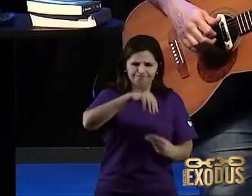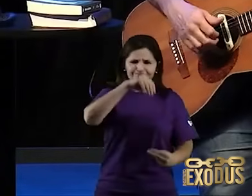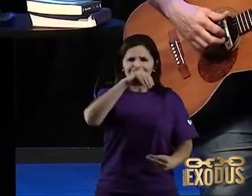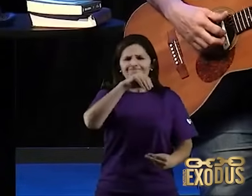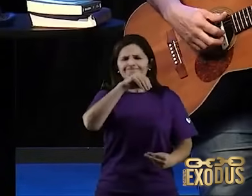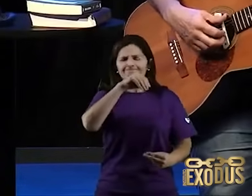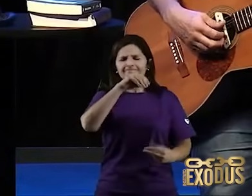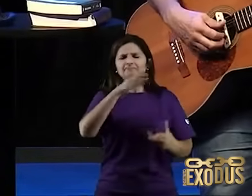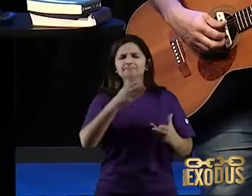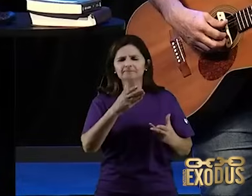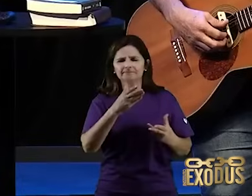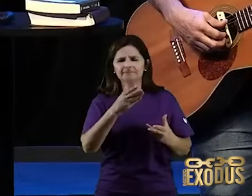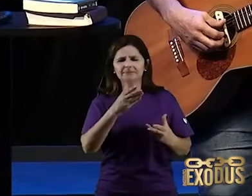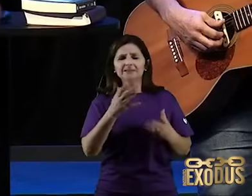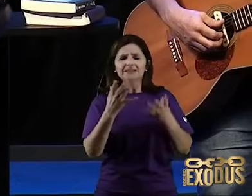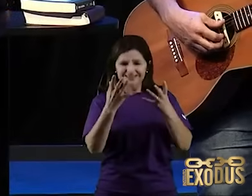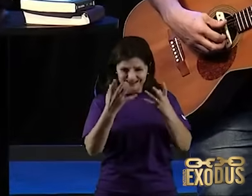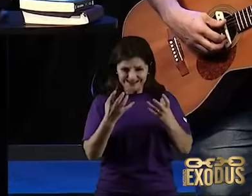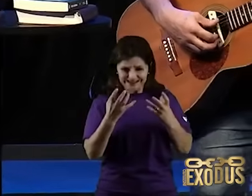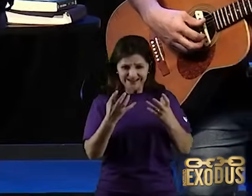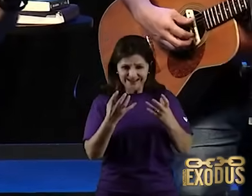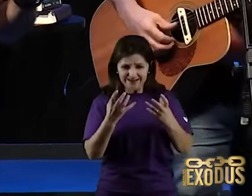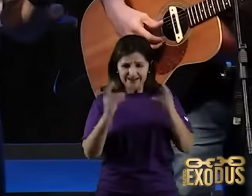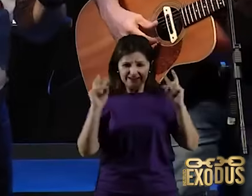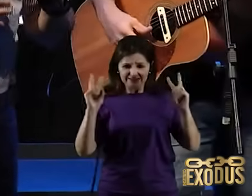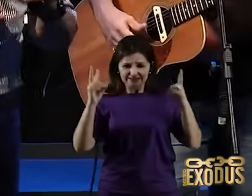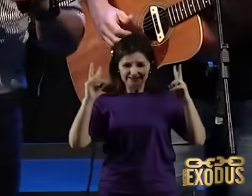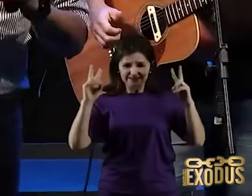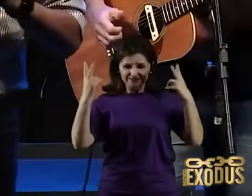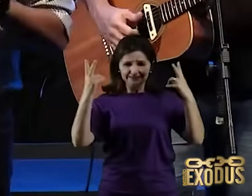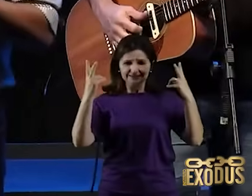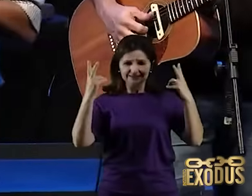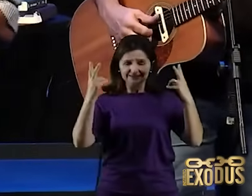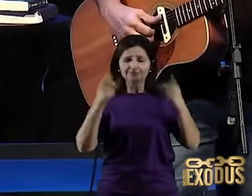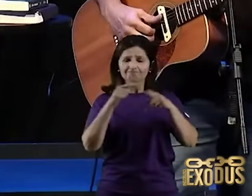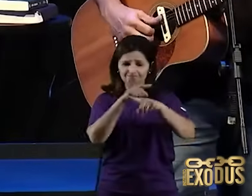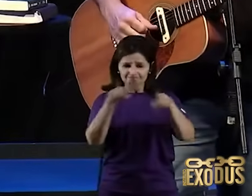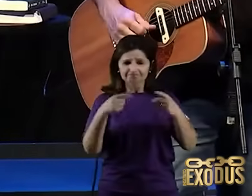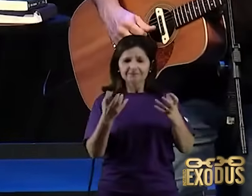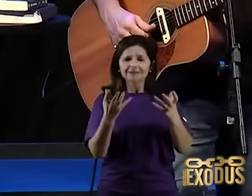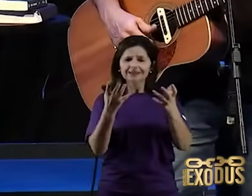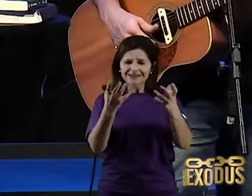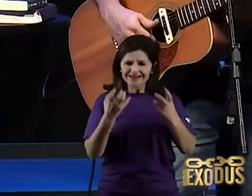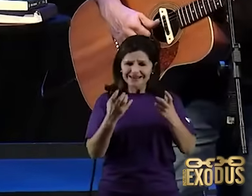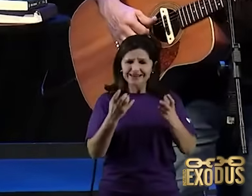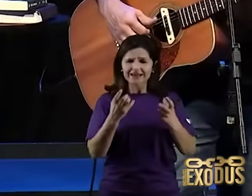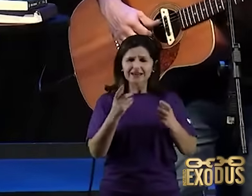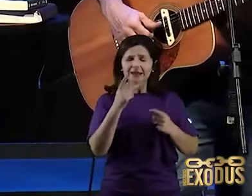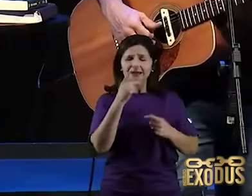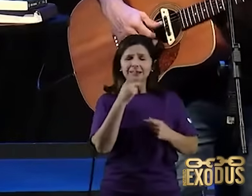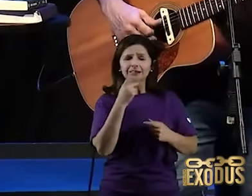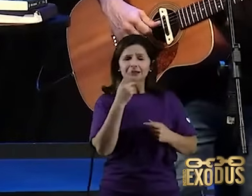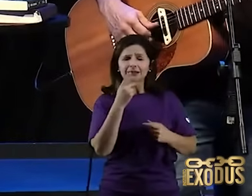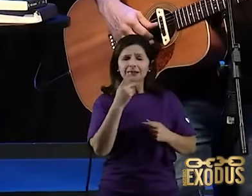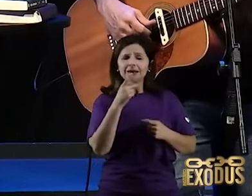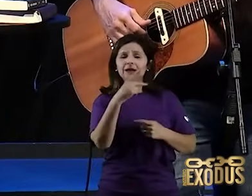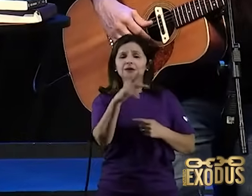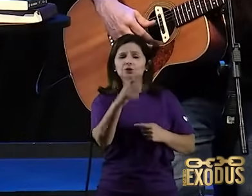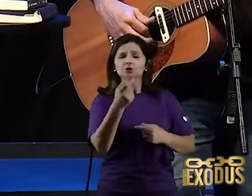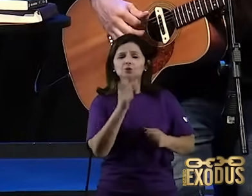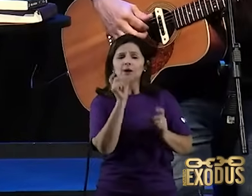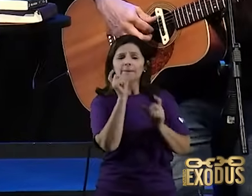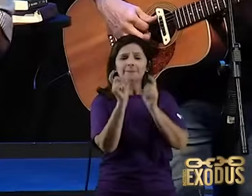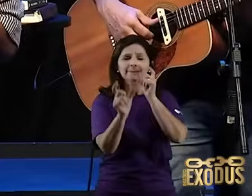sair das suas derrotas você quer vencer você quer que sua palavra seja verdadeira pras pessoas